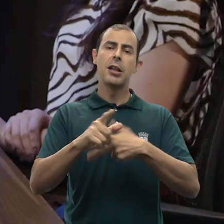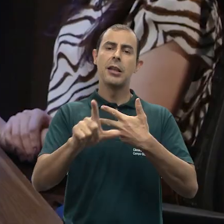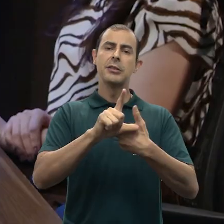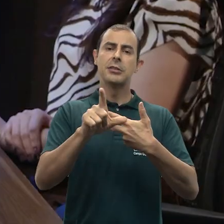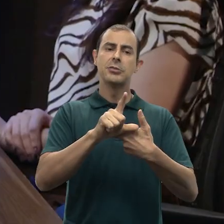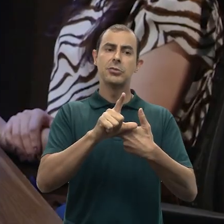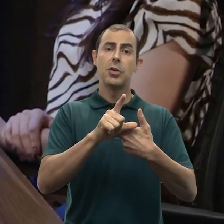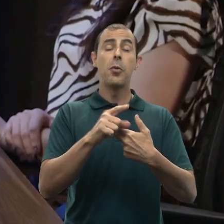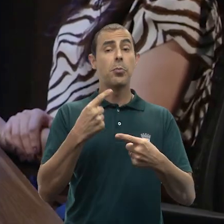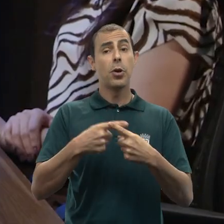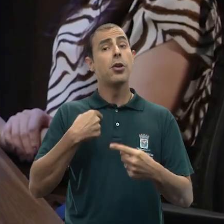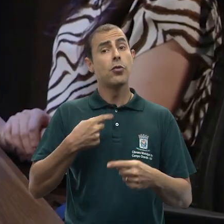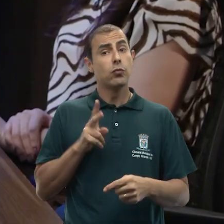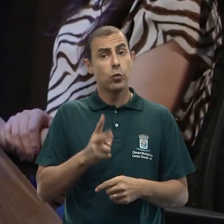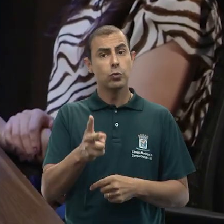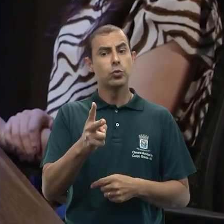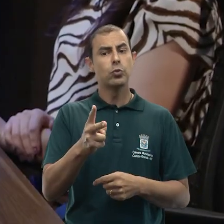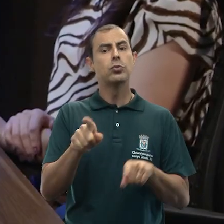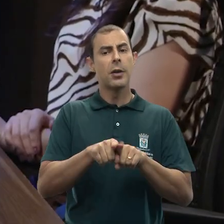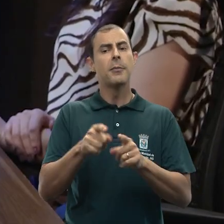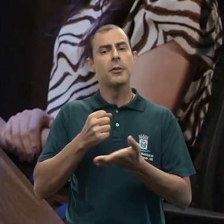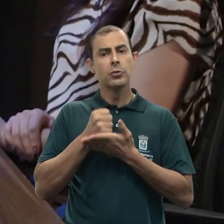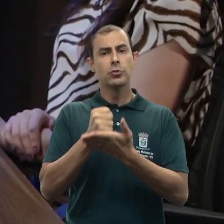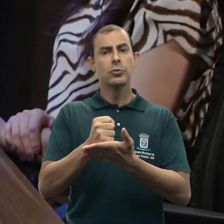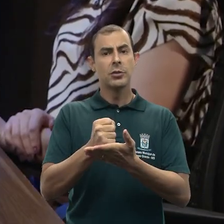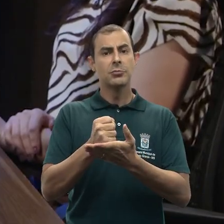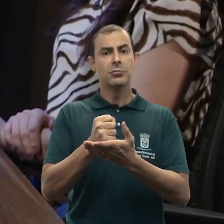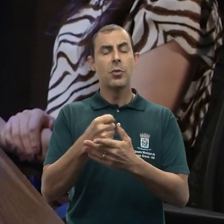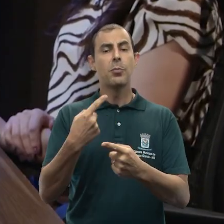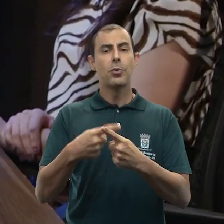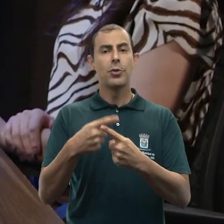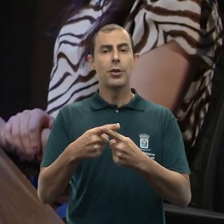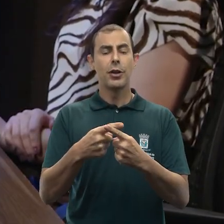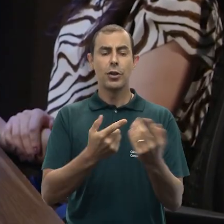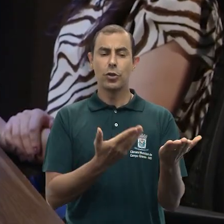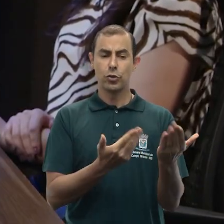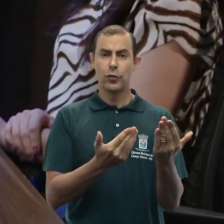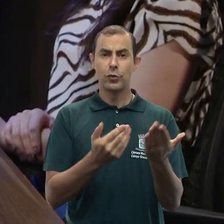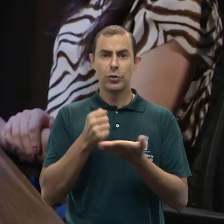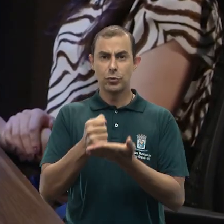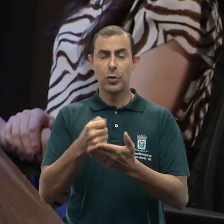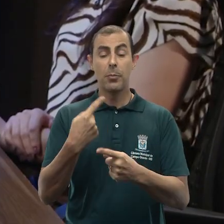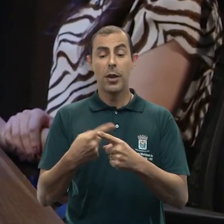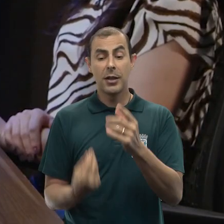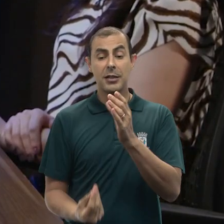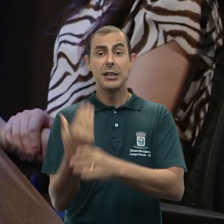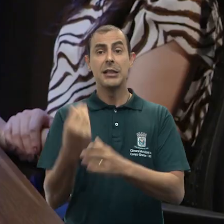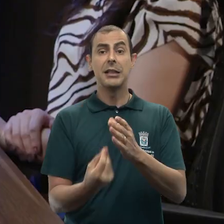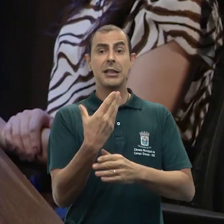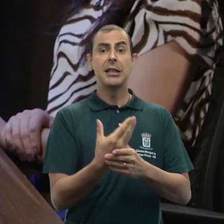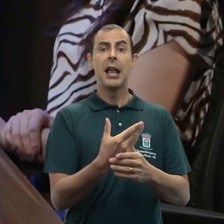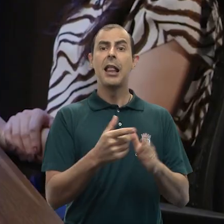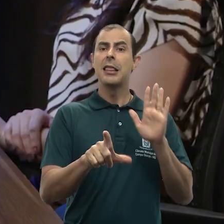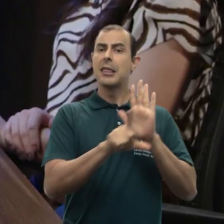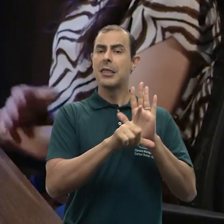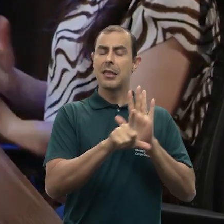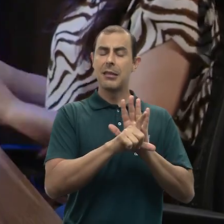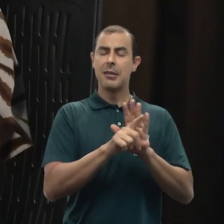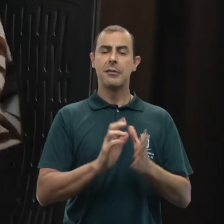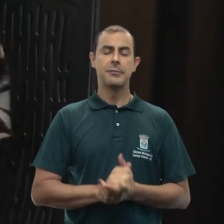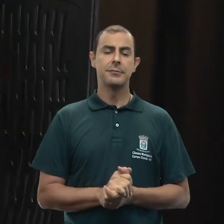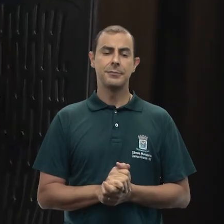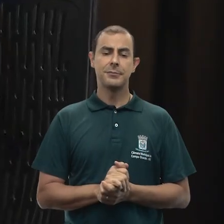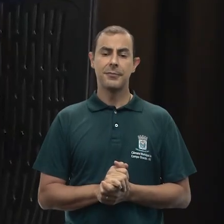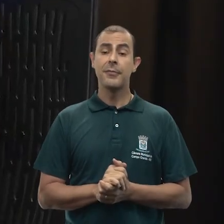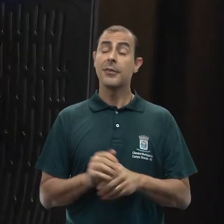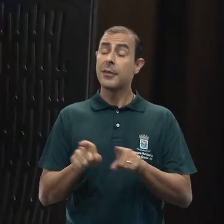uma forma de eu ajudar a juventude da minha cidade, criando leis para ajudá-los nos seus desafios diários. Eu ia